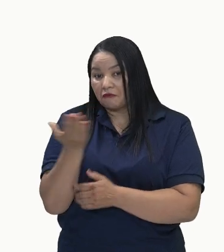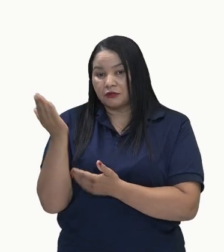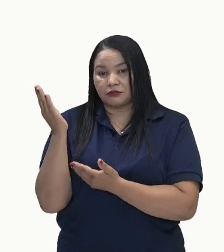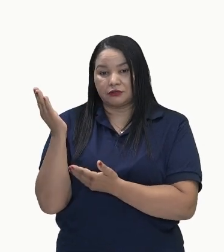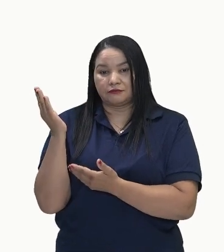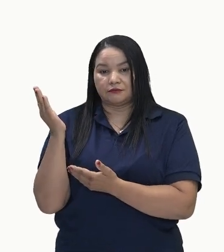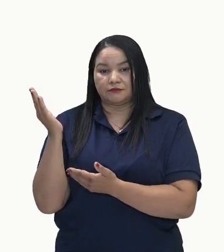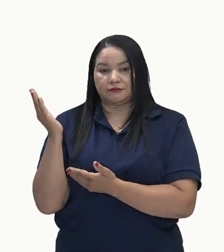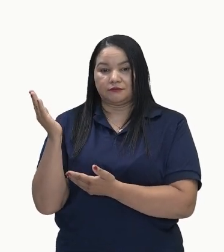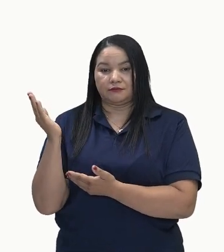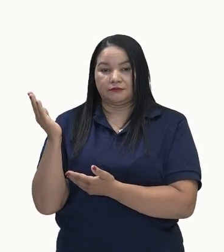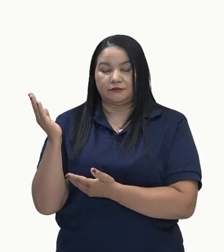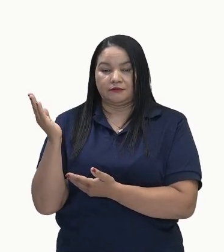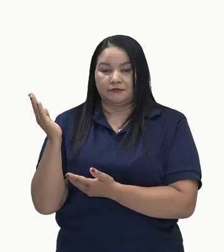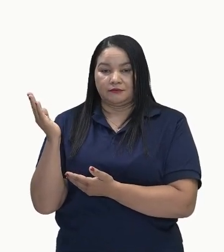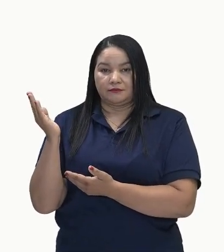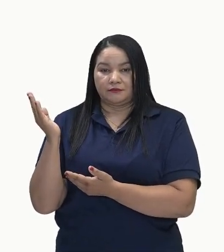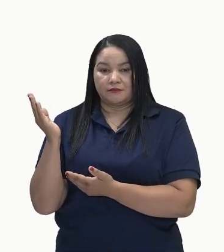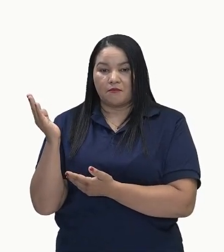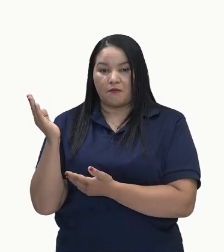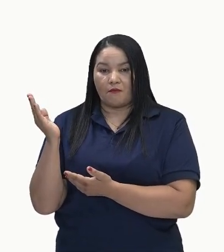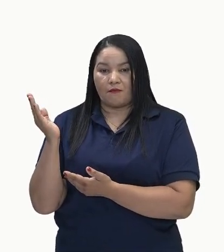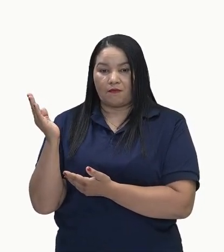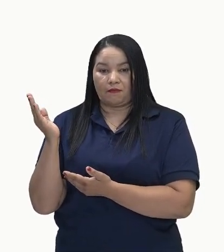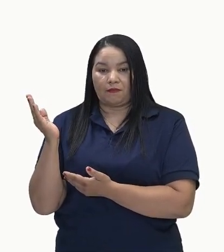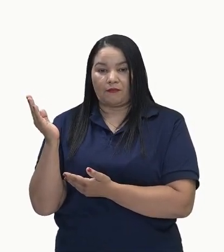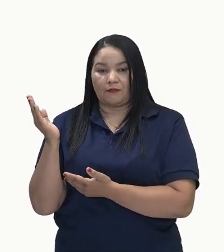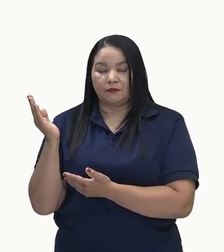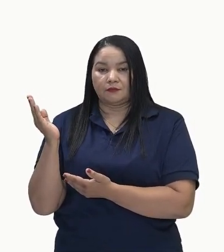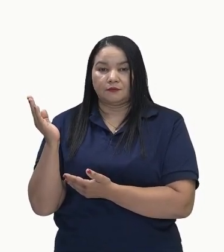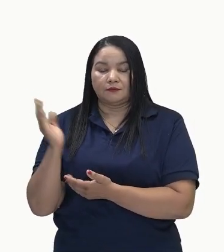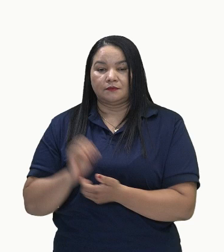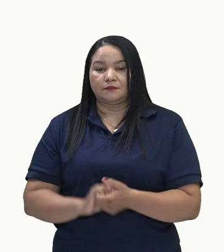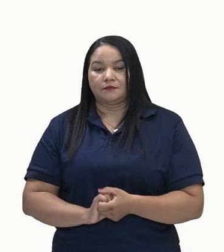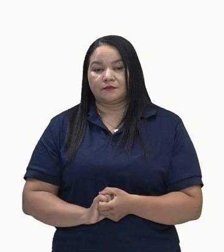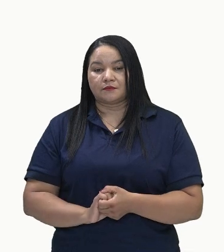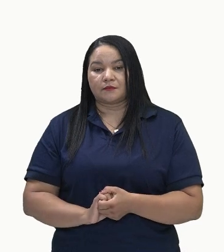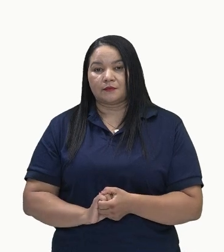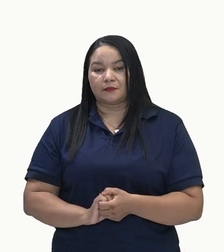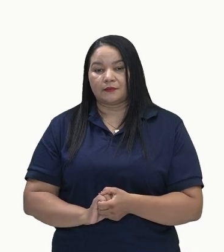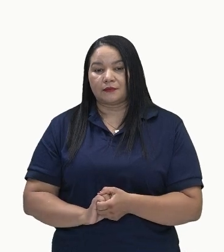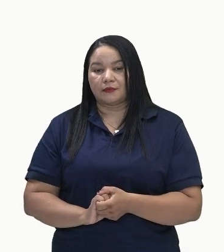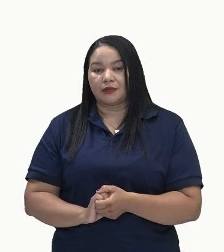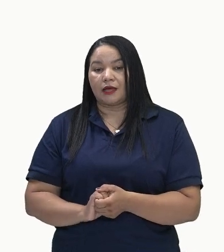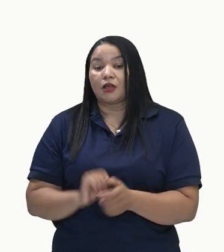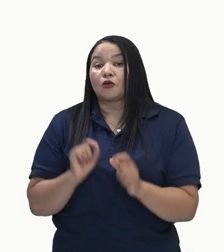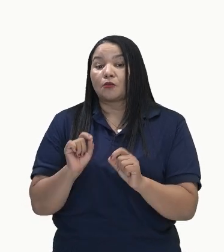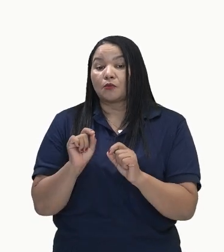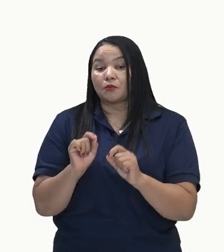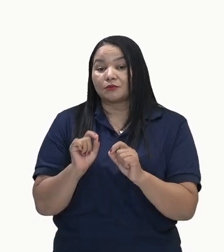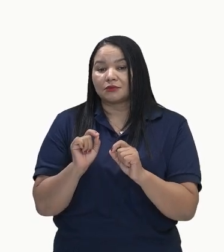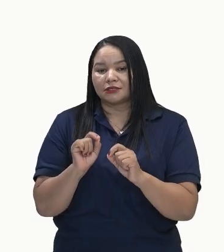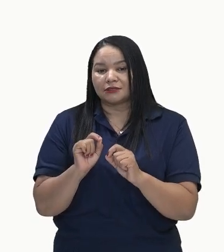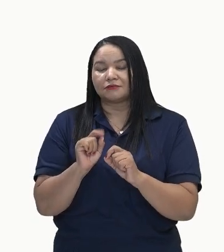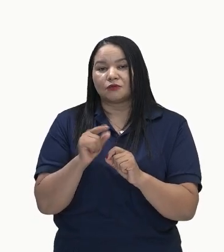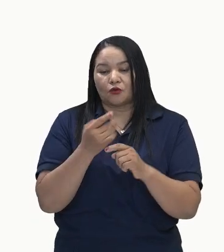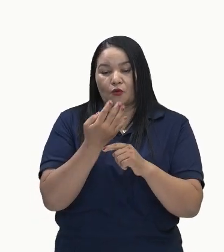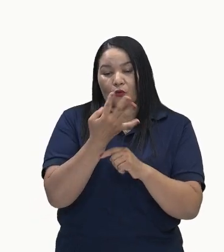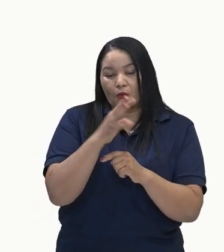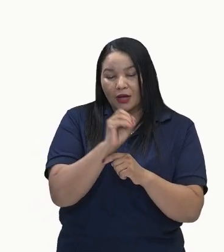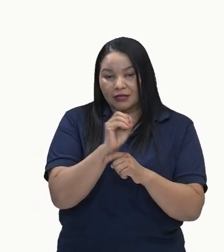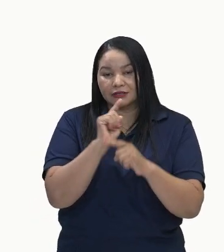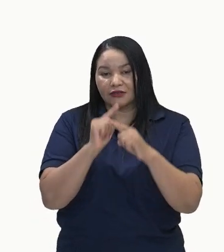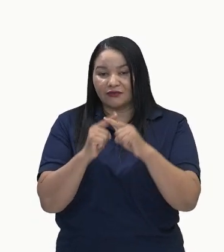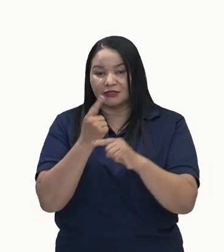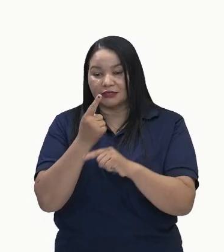esse zero com esse com esse. Certo? O que sobrou? 40 vezes